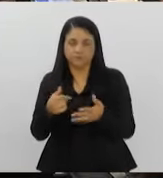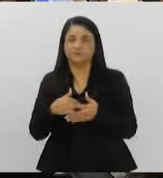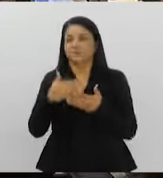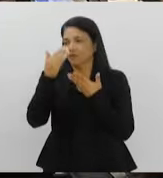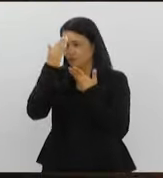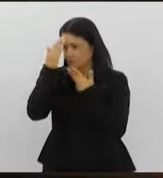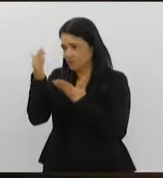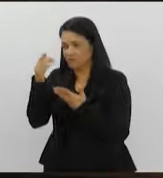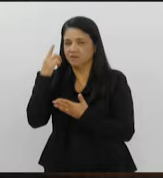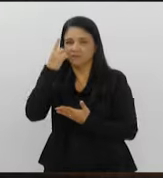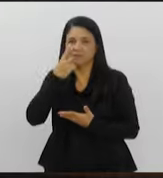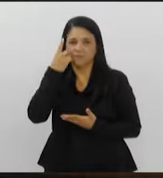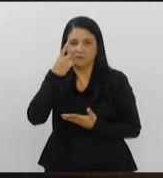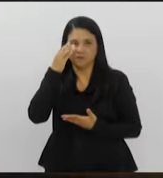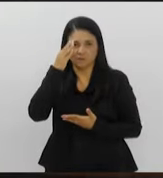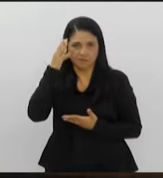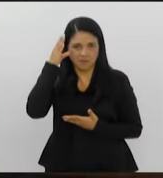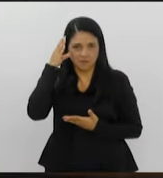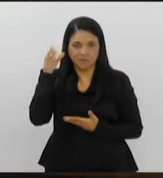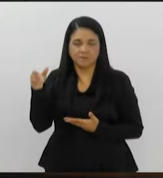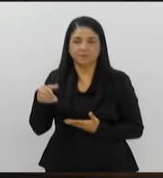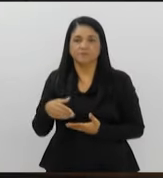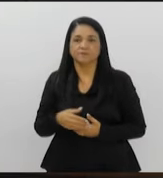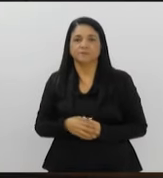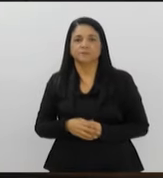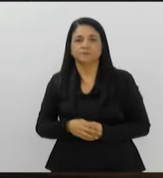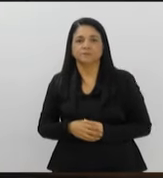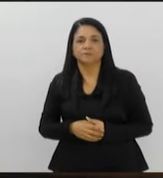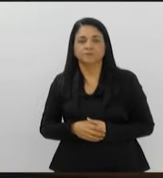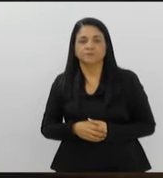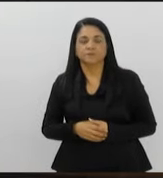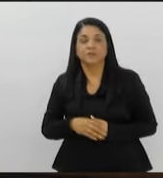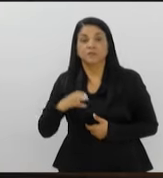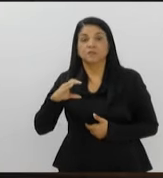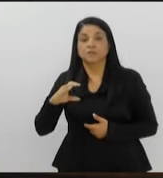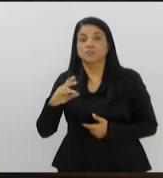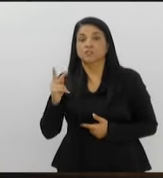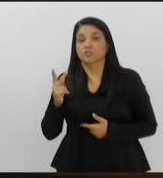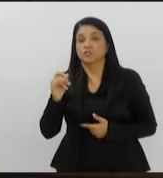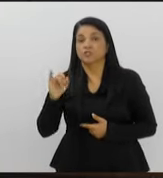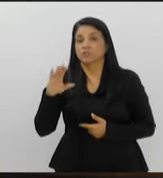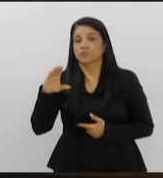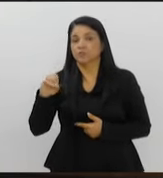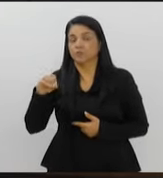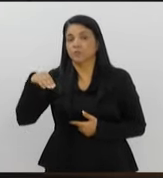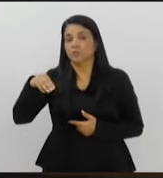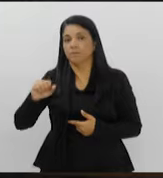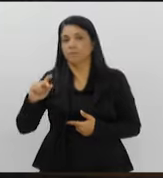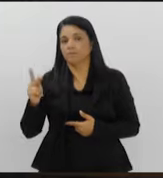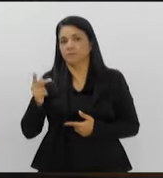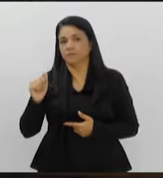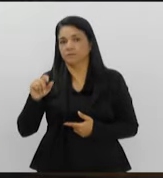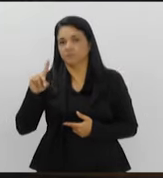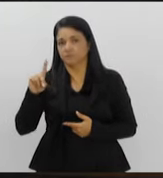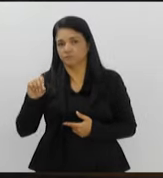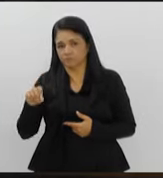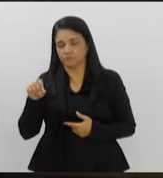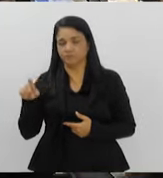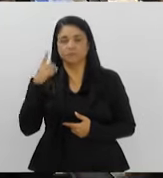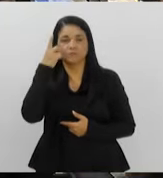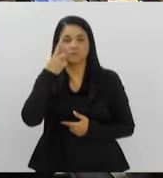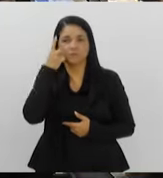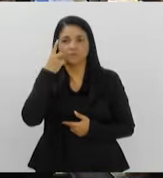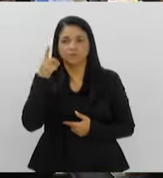nossa deputada Célia Jordão. Chico Machado, quem vota, Chico Machado. Nosso nobre deputado Chico